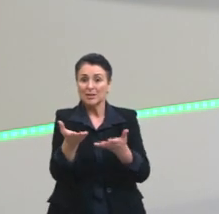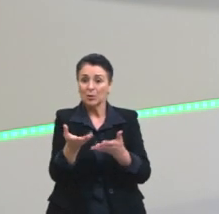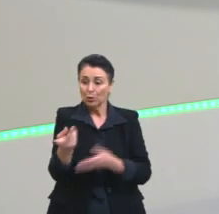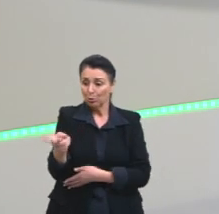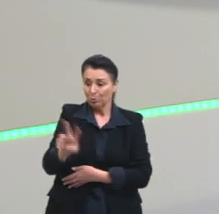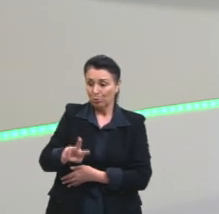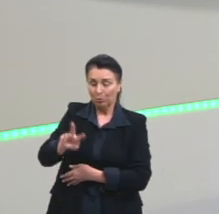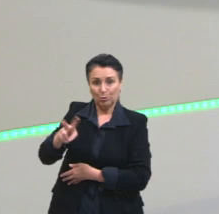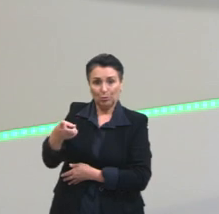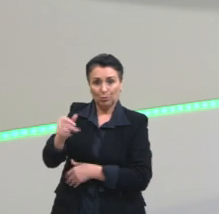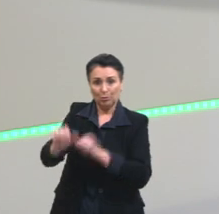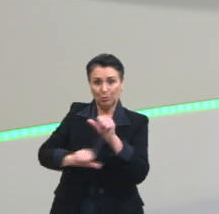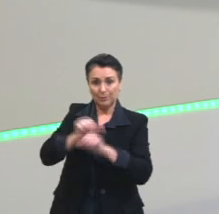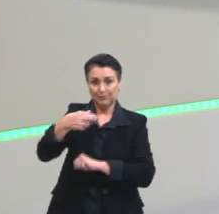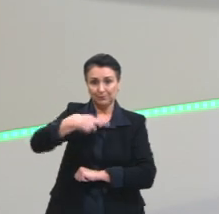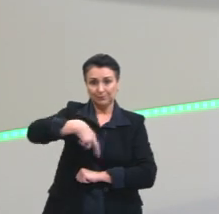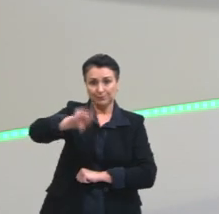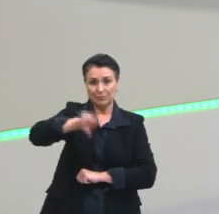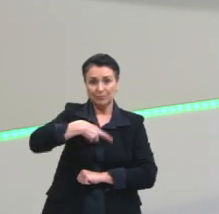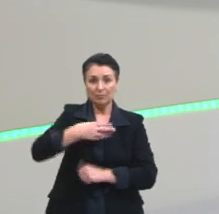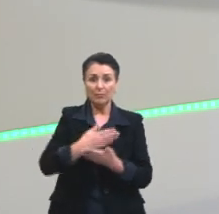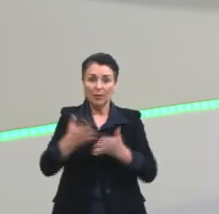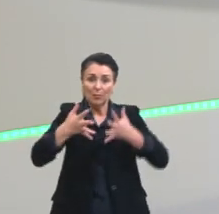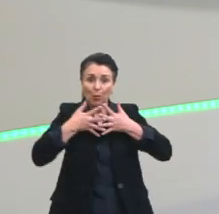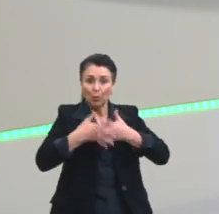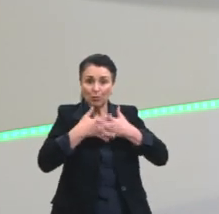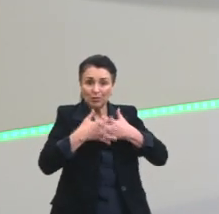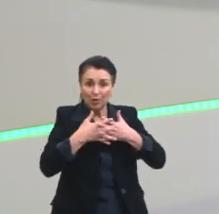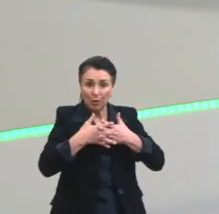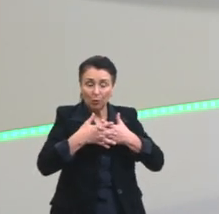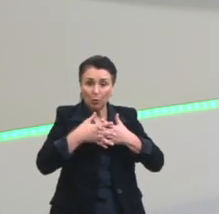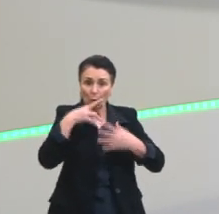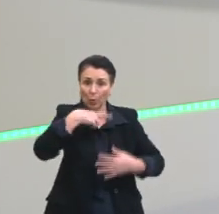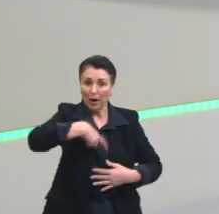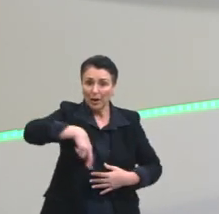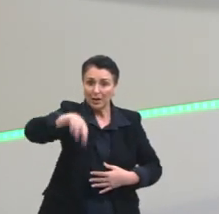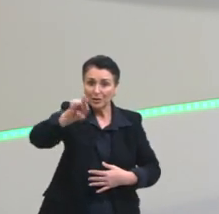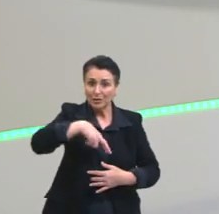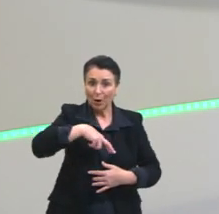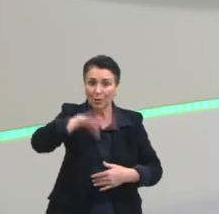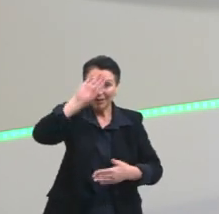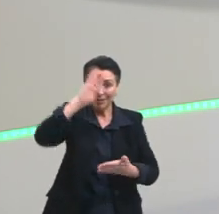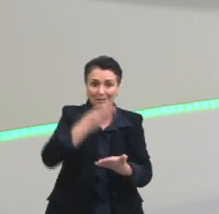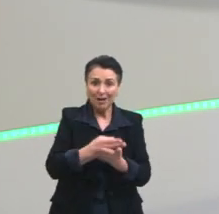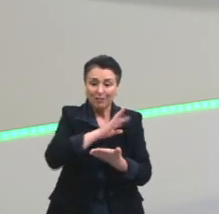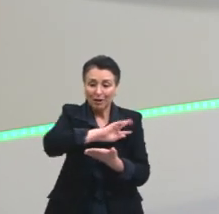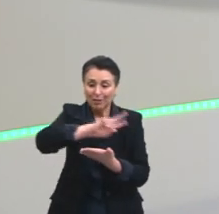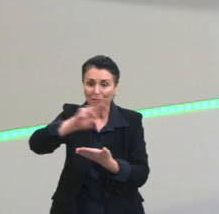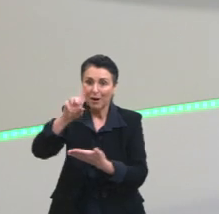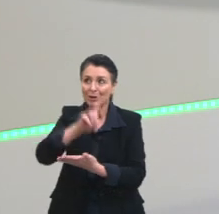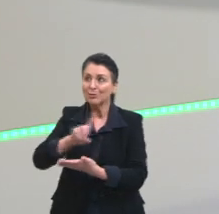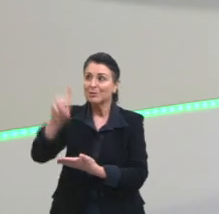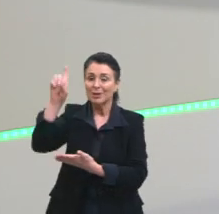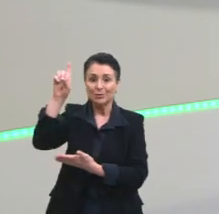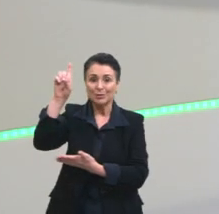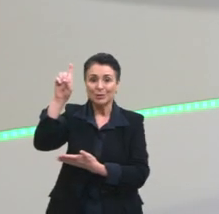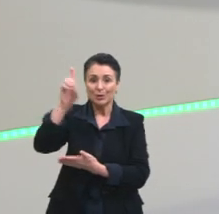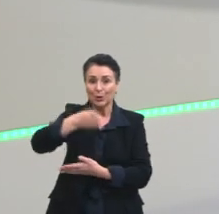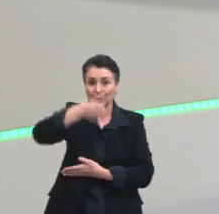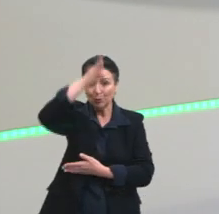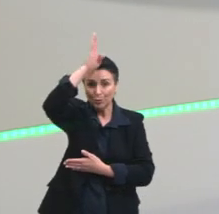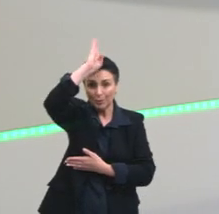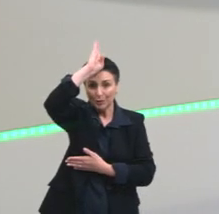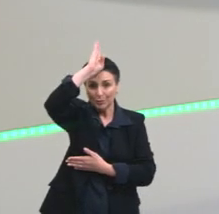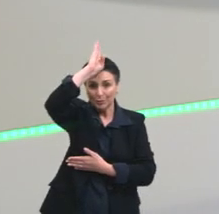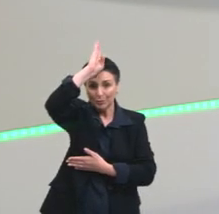e vai entrar em conflito com a religião politeísta dos Romanos que era base fundamental do governo o